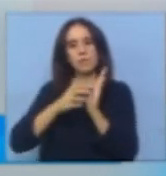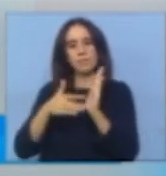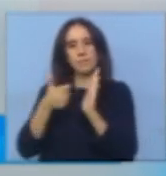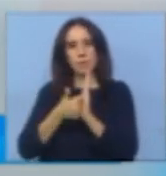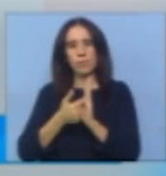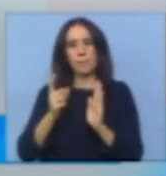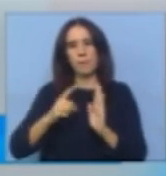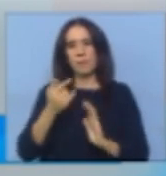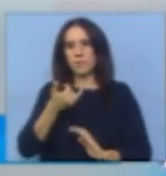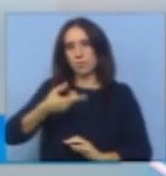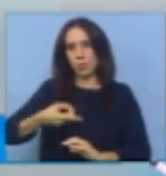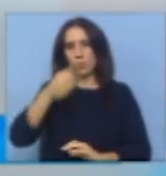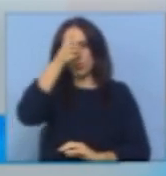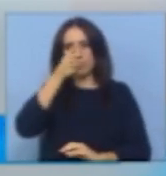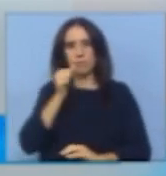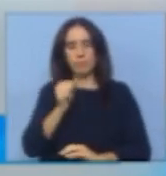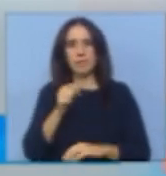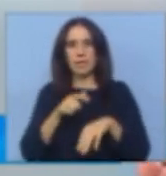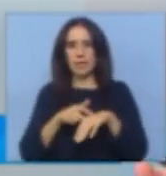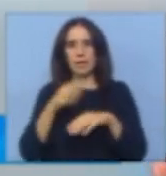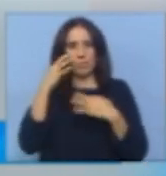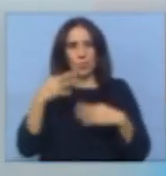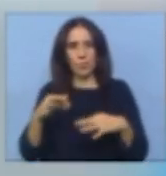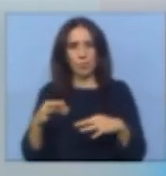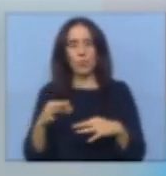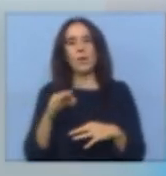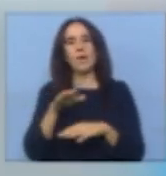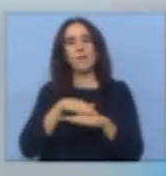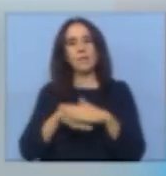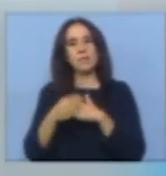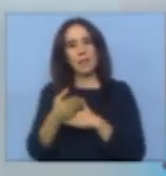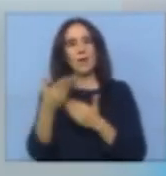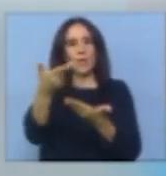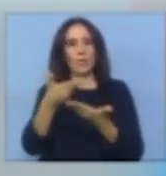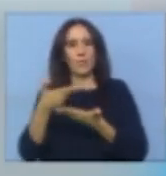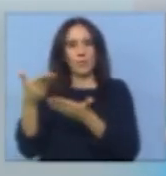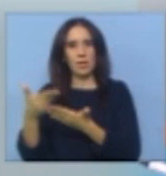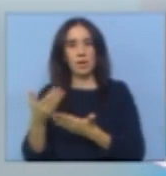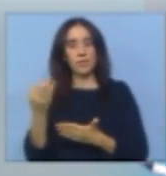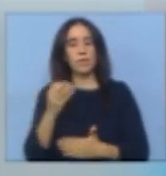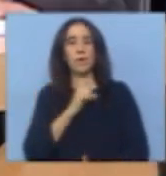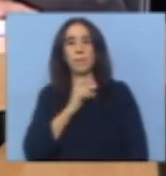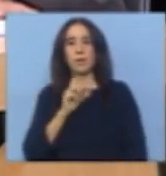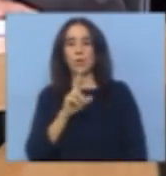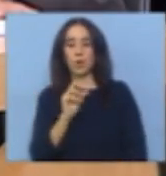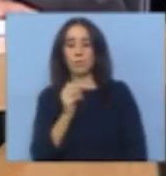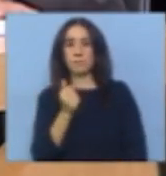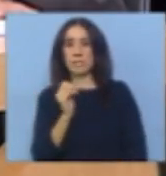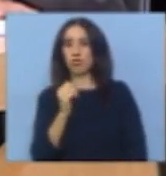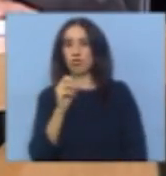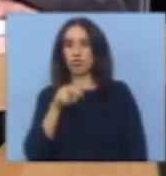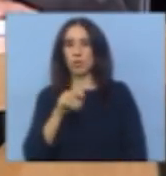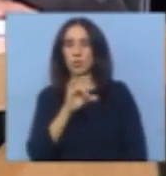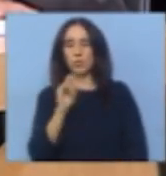será o 29º domingo do tempo comum e vamos fazê-lo com os nossos convidados, desta vez o padre Robson Cruz e o